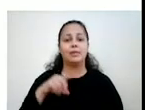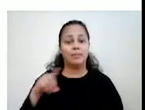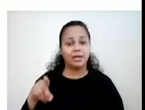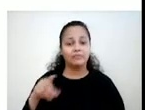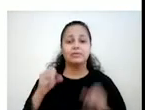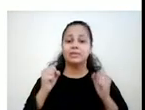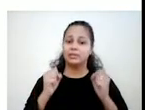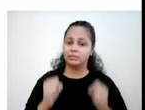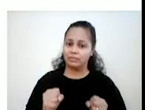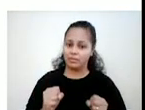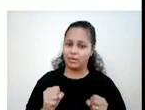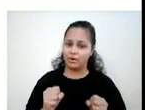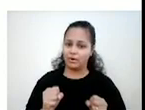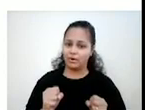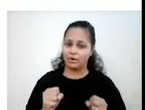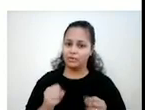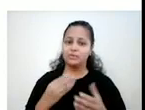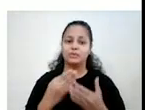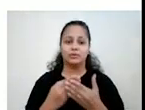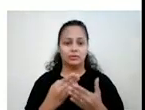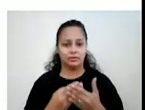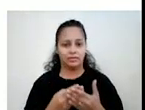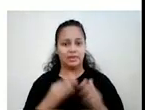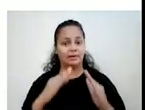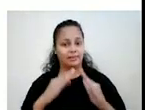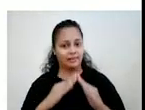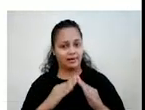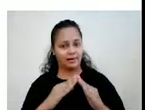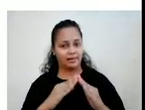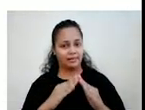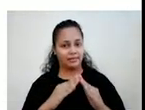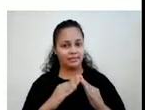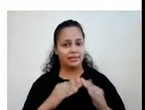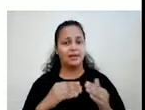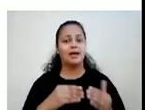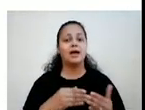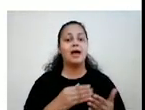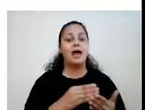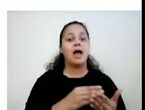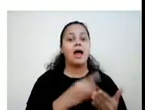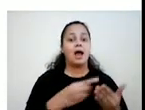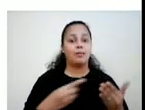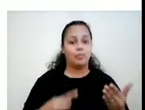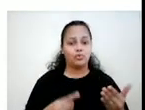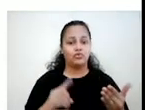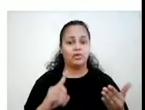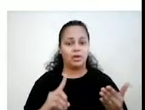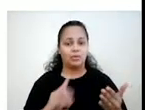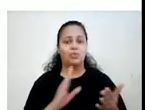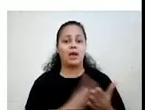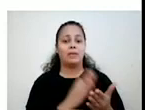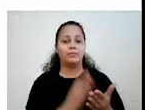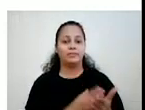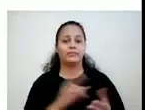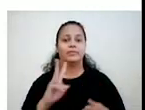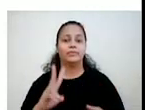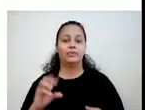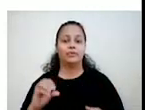Para que vocês possam acompanhar aí da casa de vocês, eu peço que abram a apostila 1 na